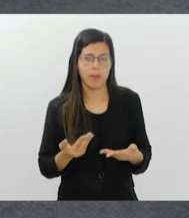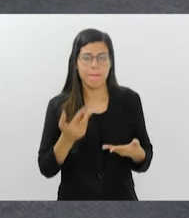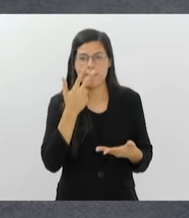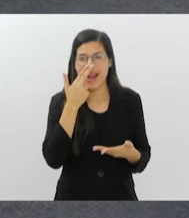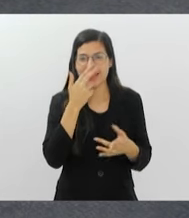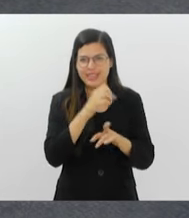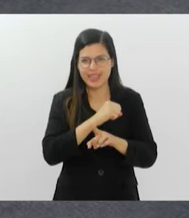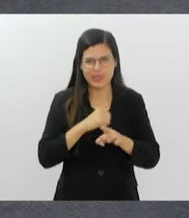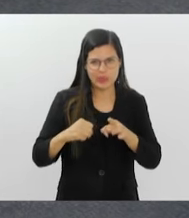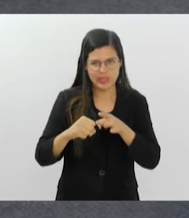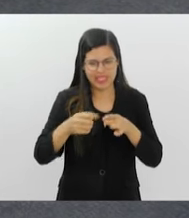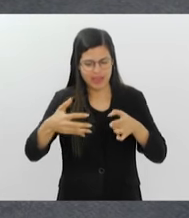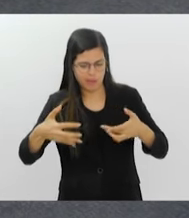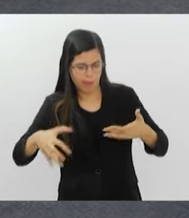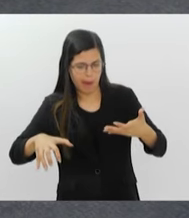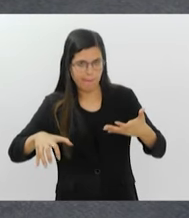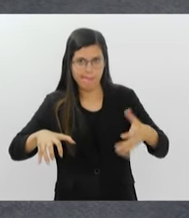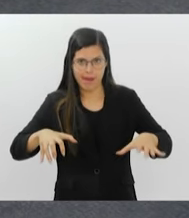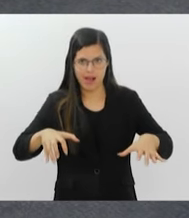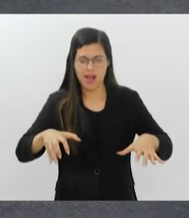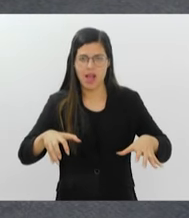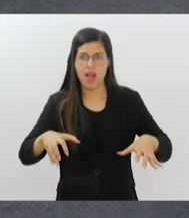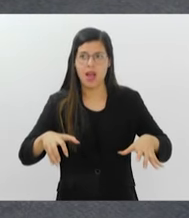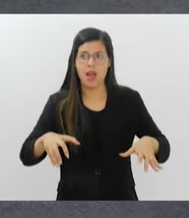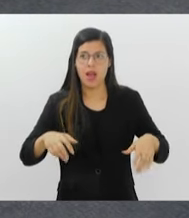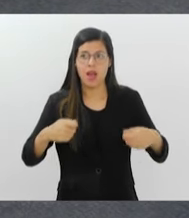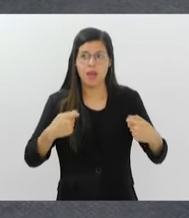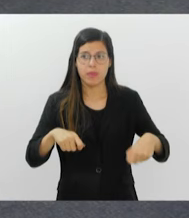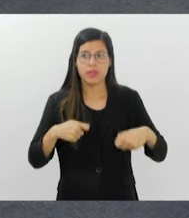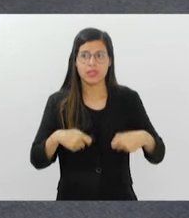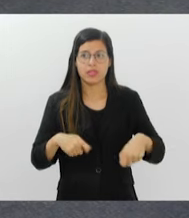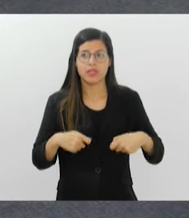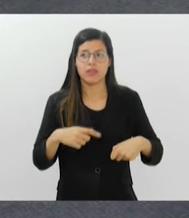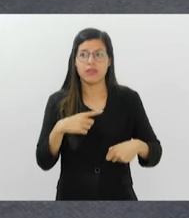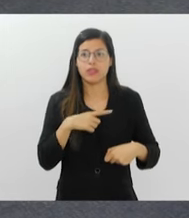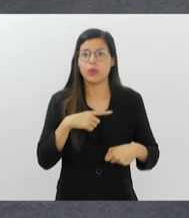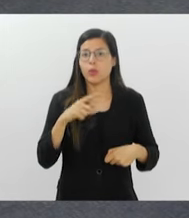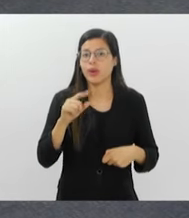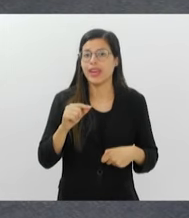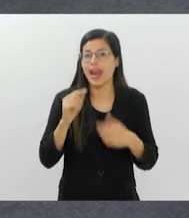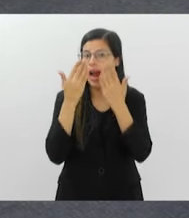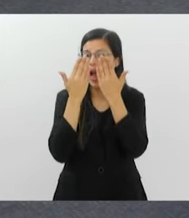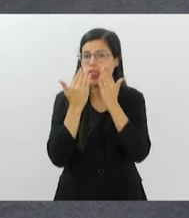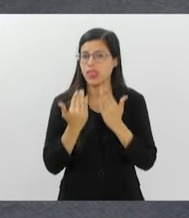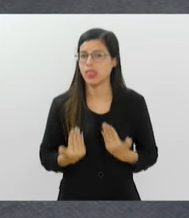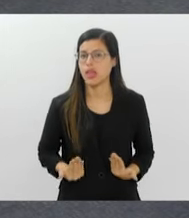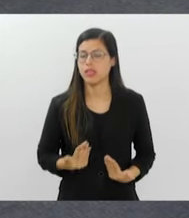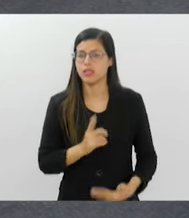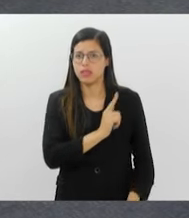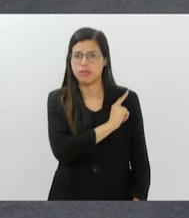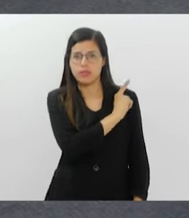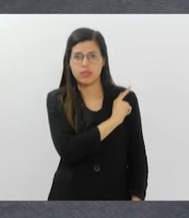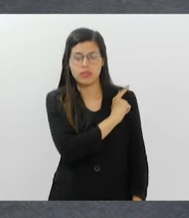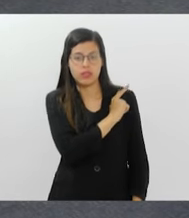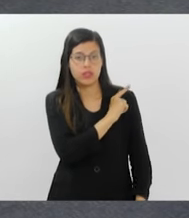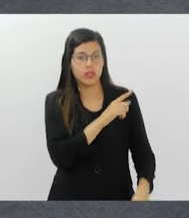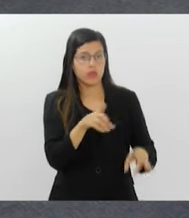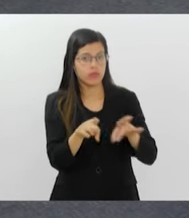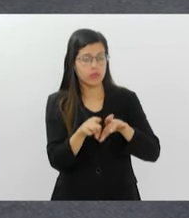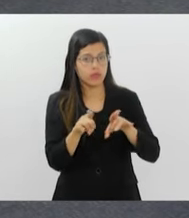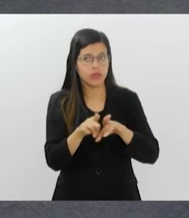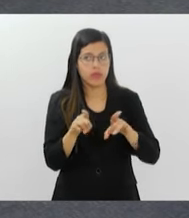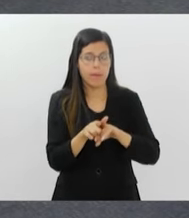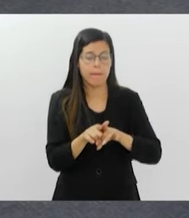polarizada, onde deveríamos ter os balanços das gestões e deveríamos ter também, né,